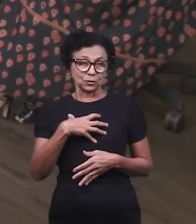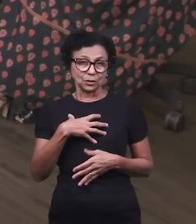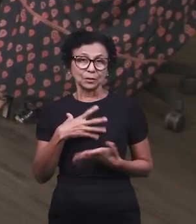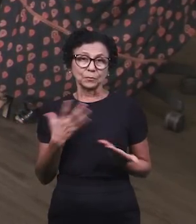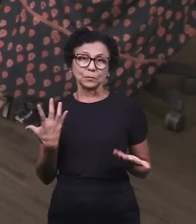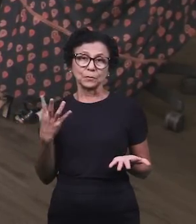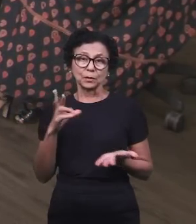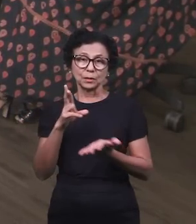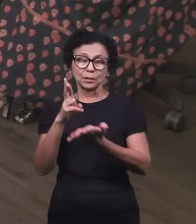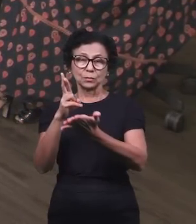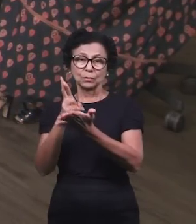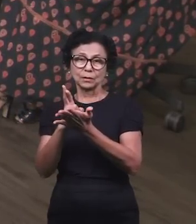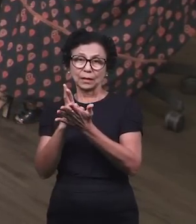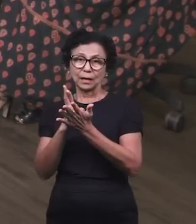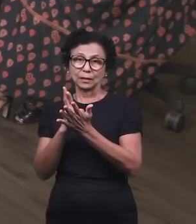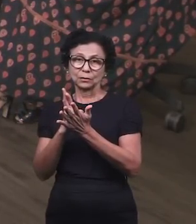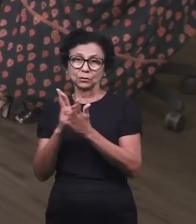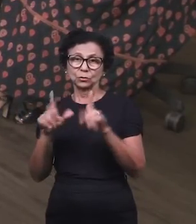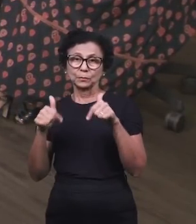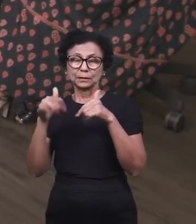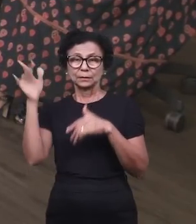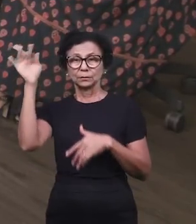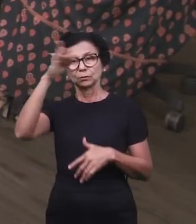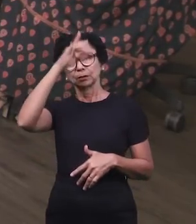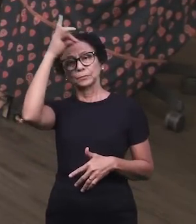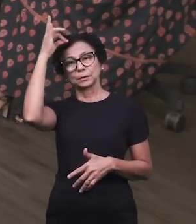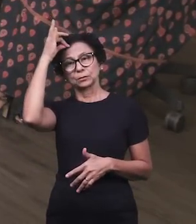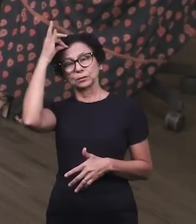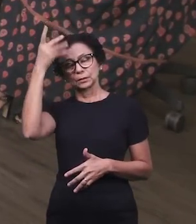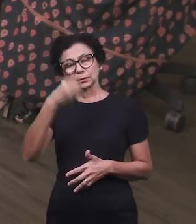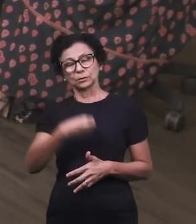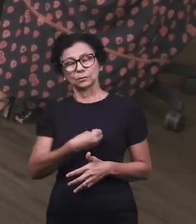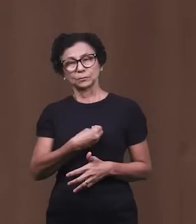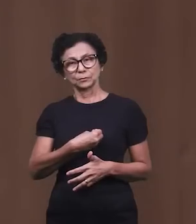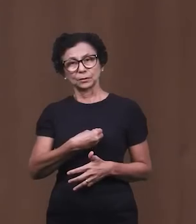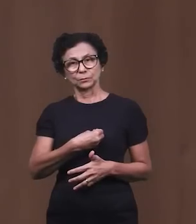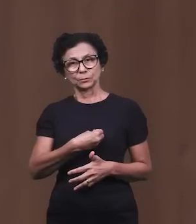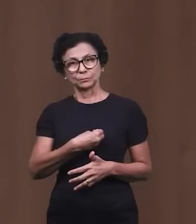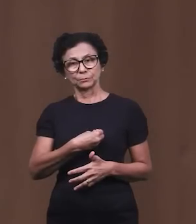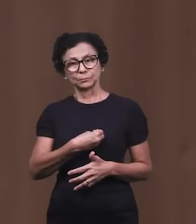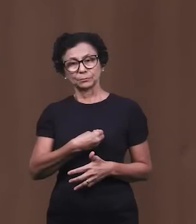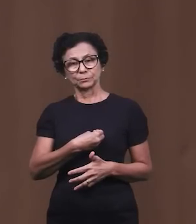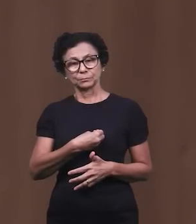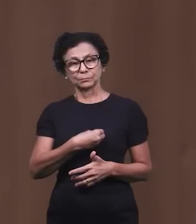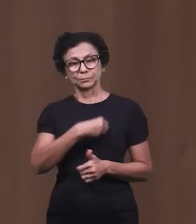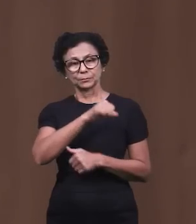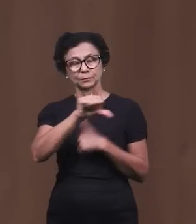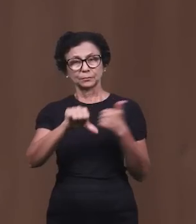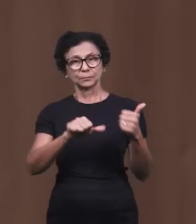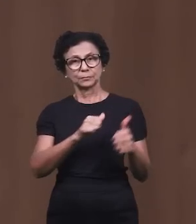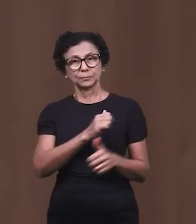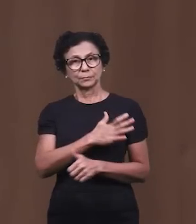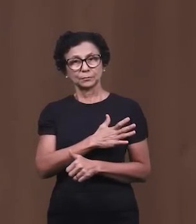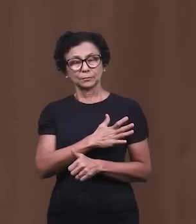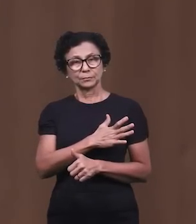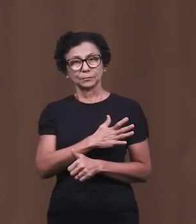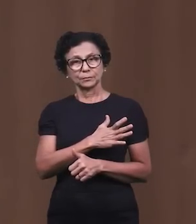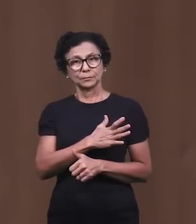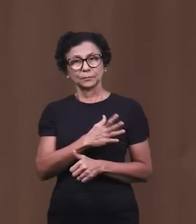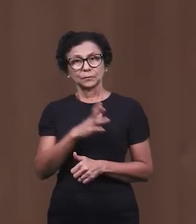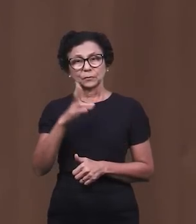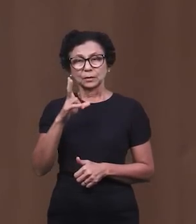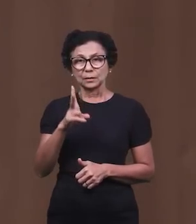operação do Senhor na nossa vida. Então, permanecer com essa alegria significa você permanecer com a salvação, você